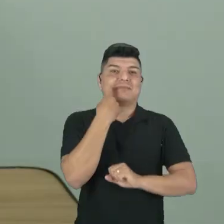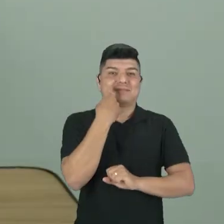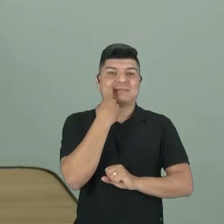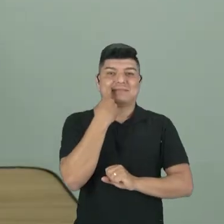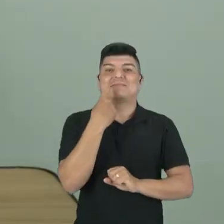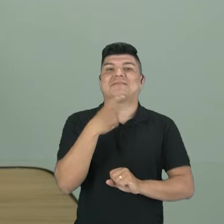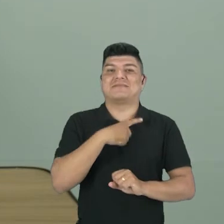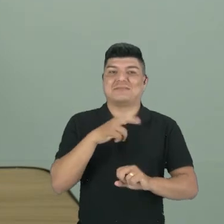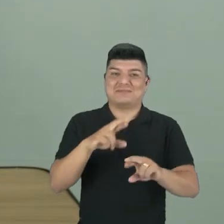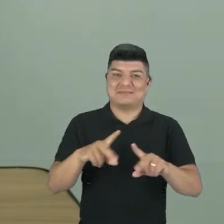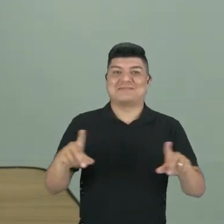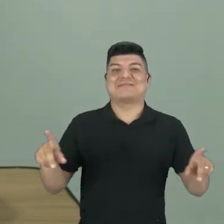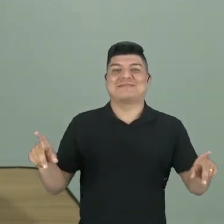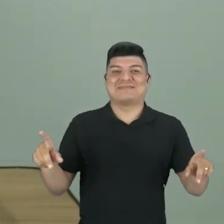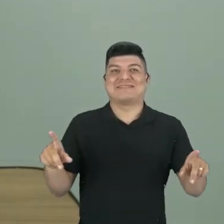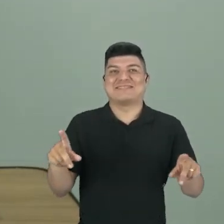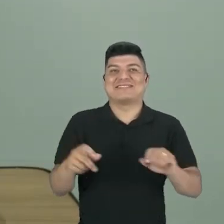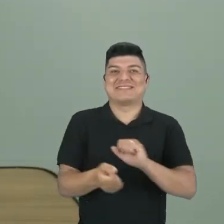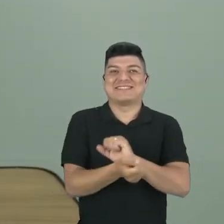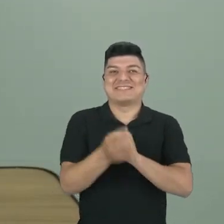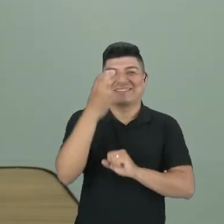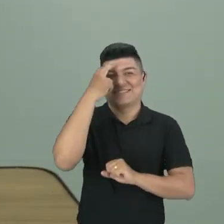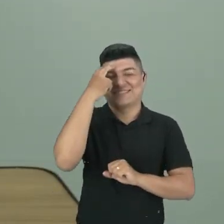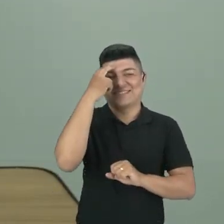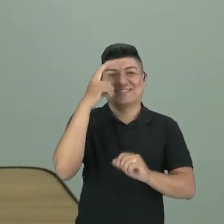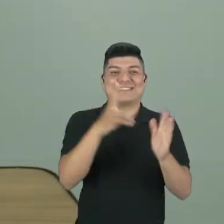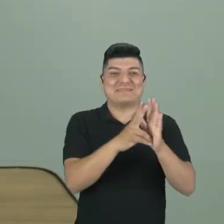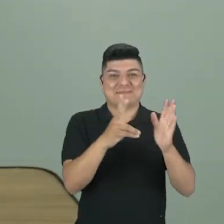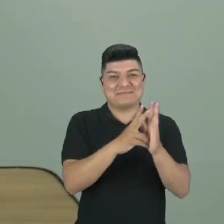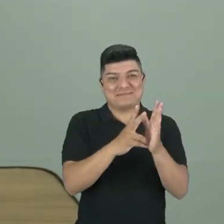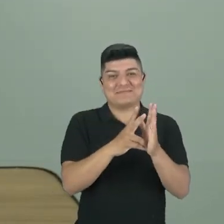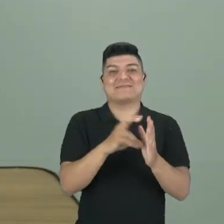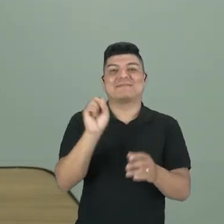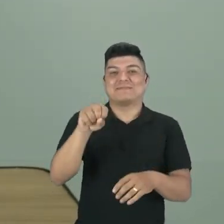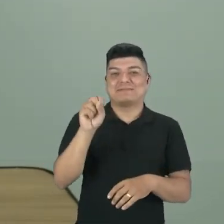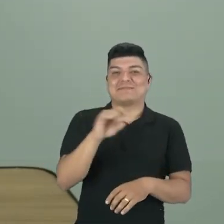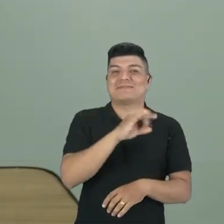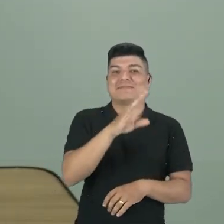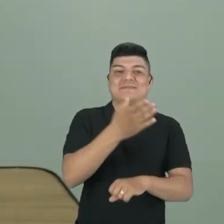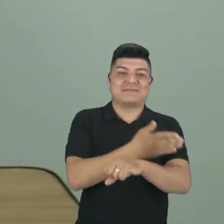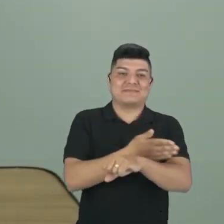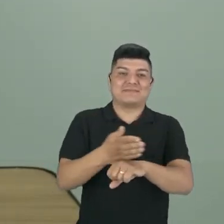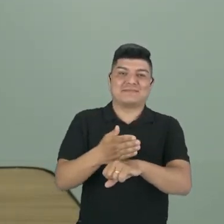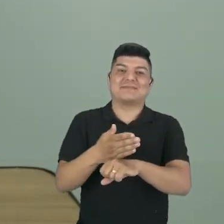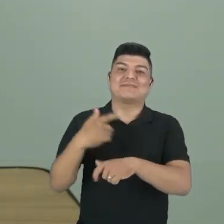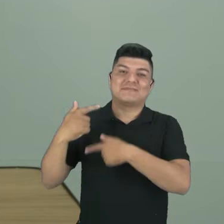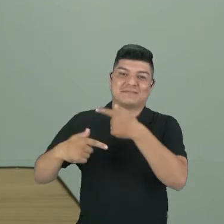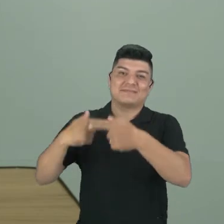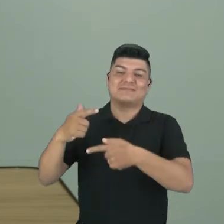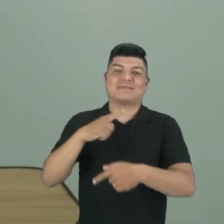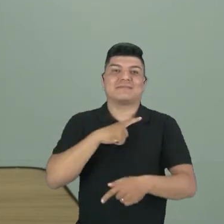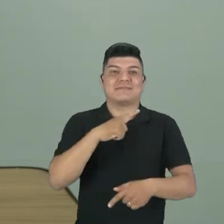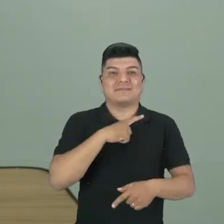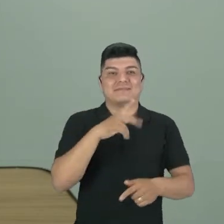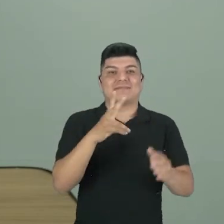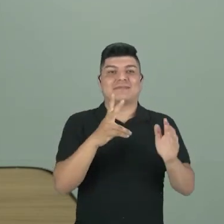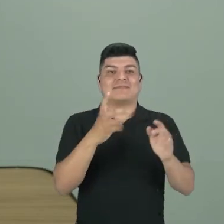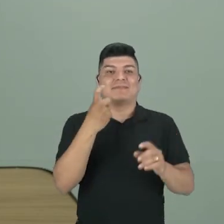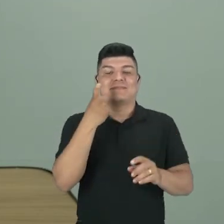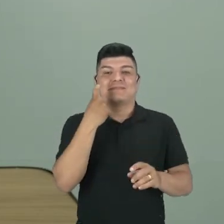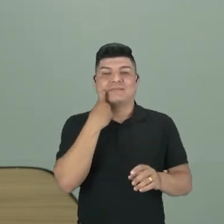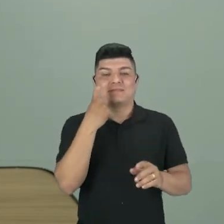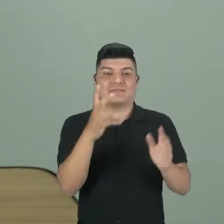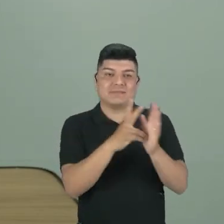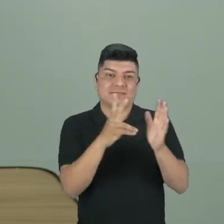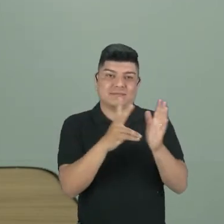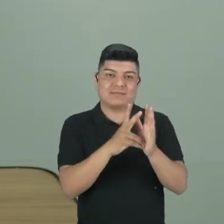tem diferenças da cultura quilombola e indígena? Sim, cada um tem um costume e nós herdamos vários costumes dos indígenas e também